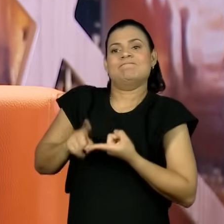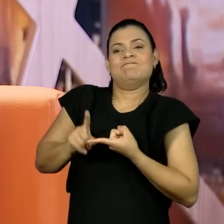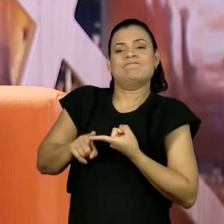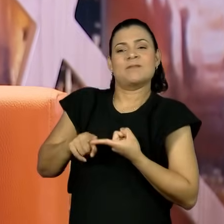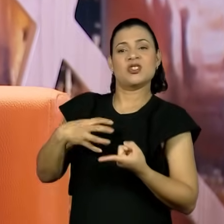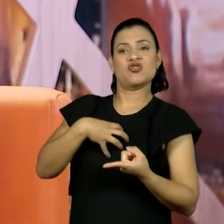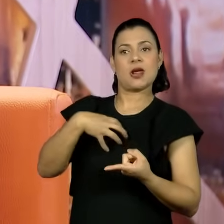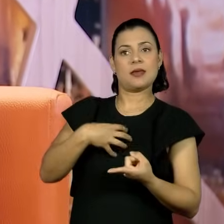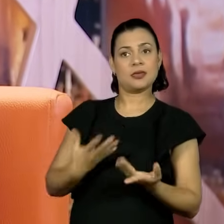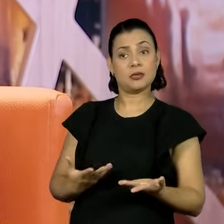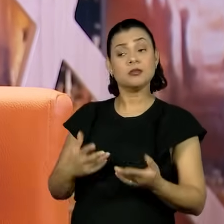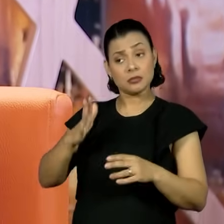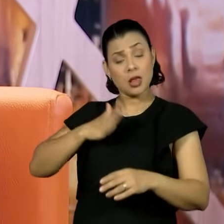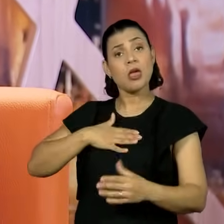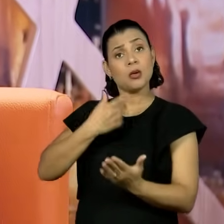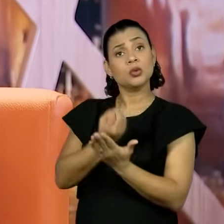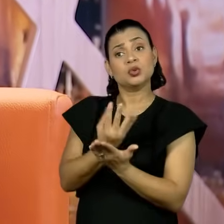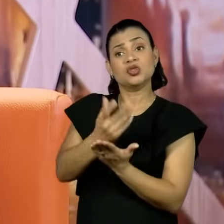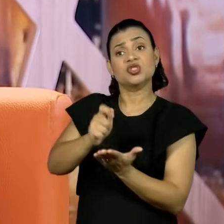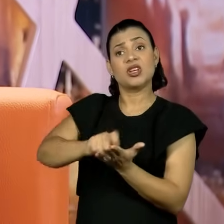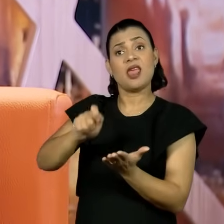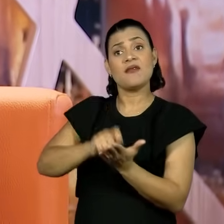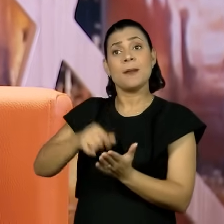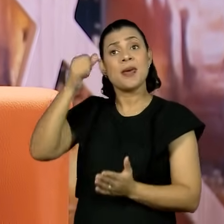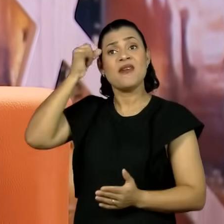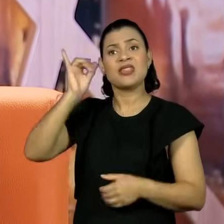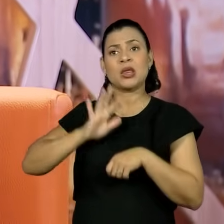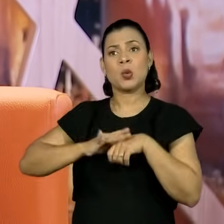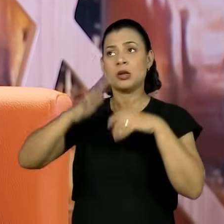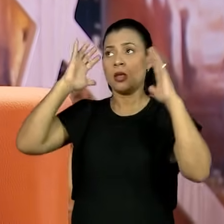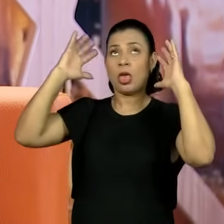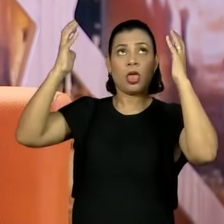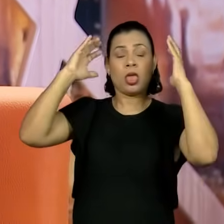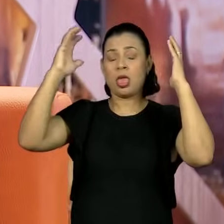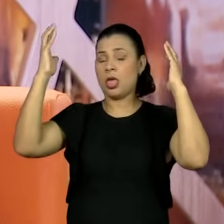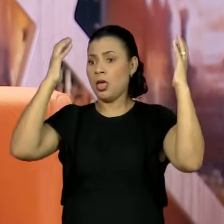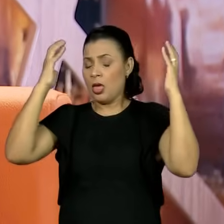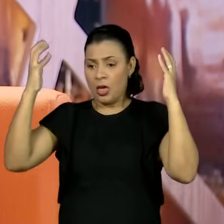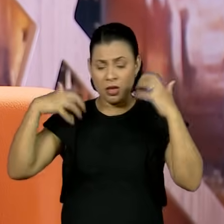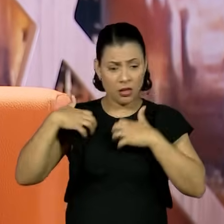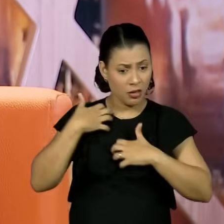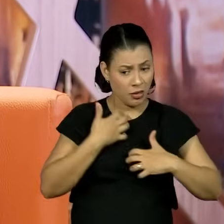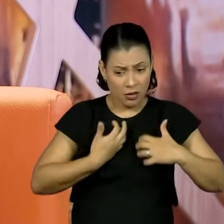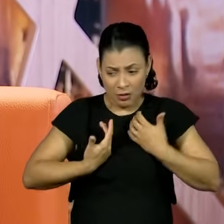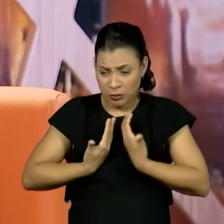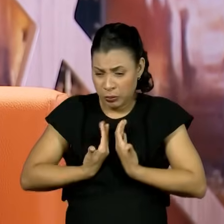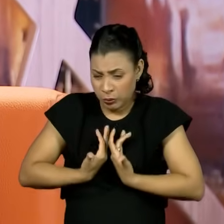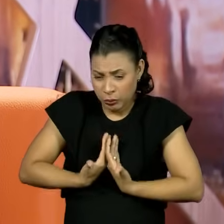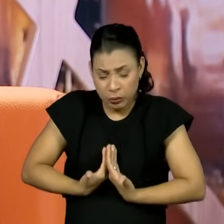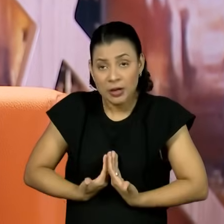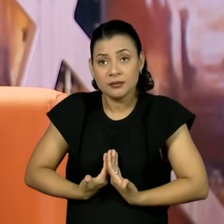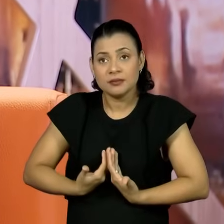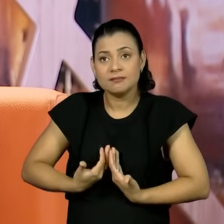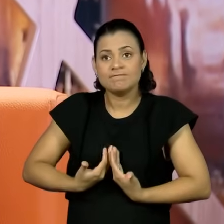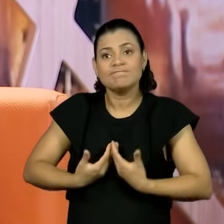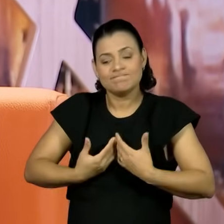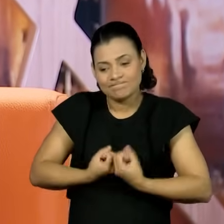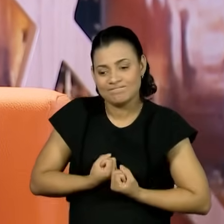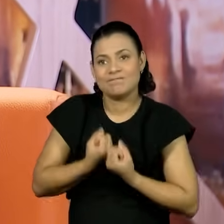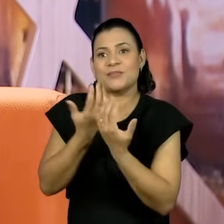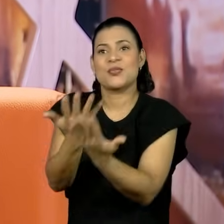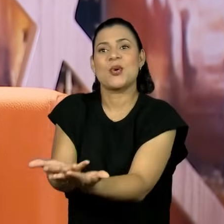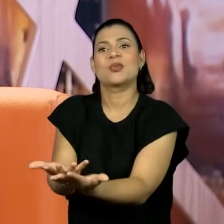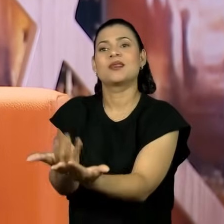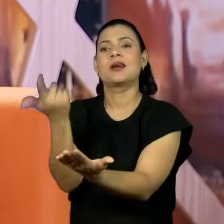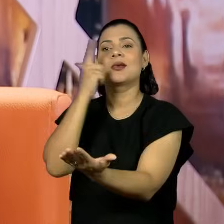né? Eu tive que escrever para não, né? Para escapar daquilo que o racismo nos coloca, né? Projeta